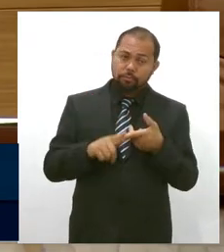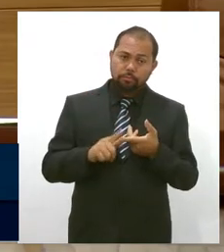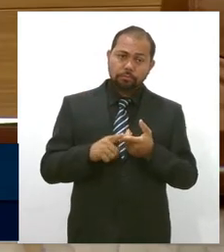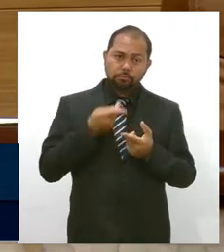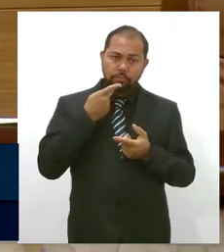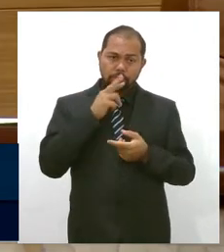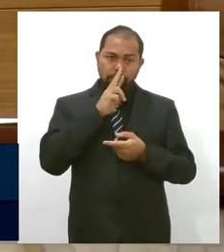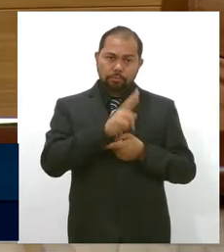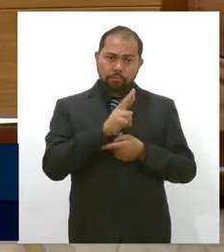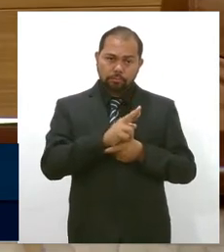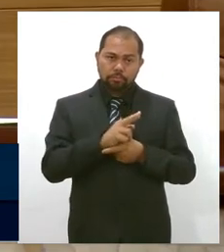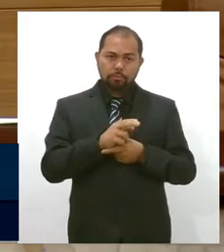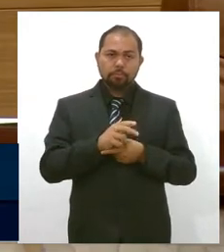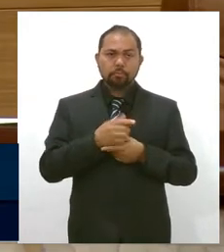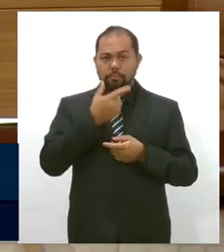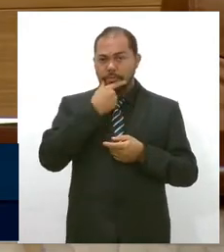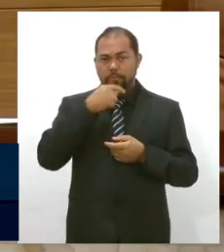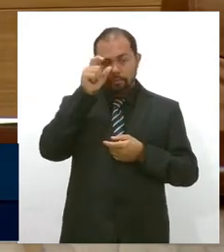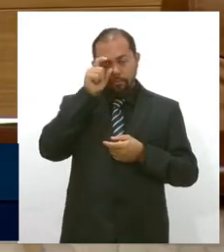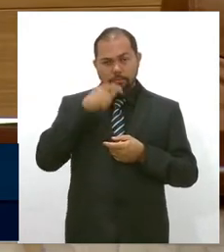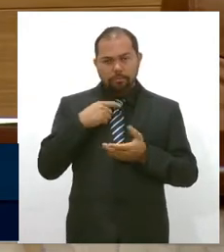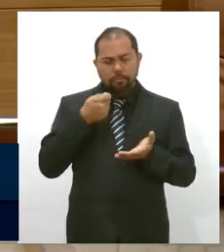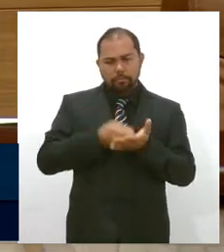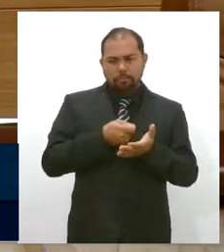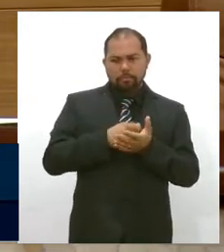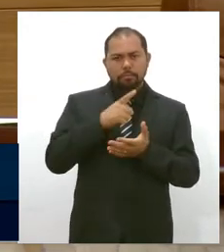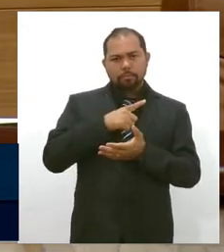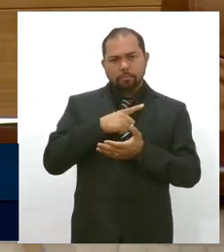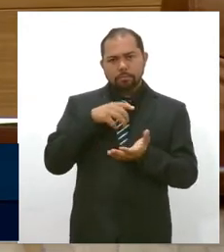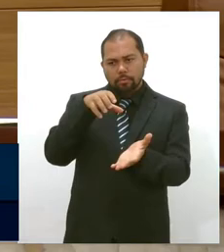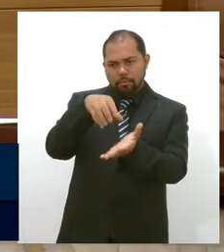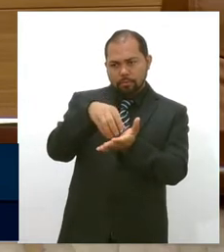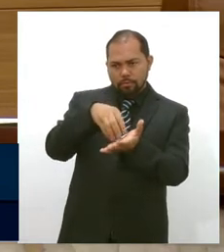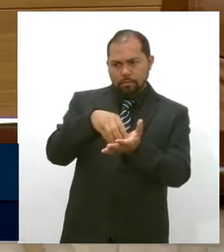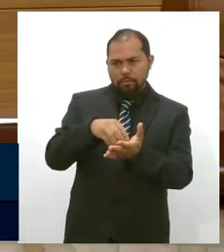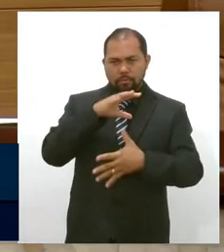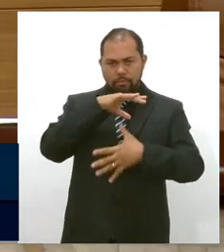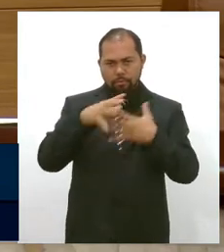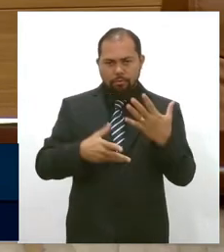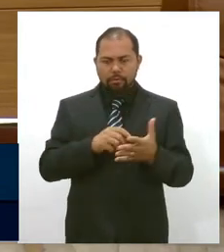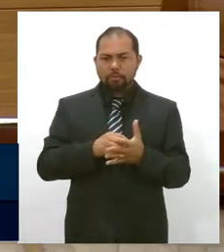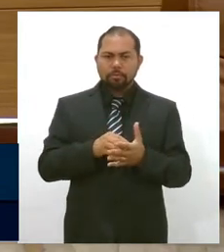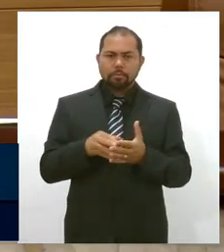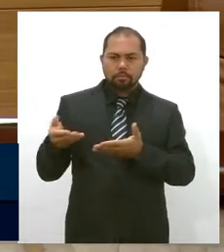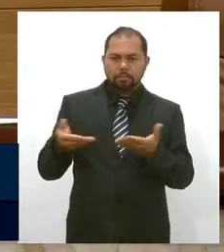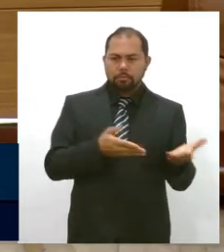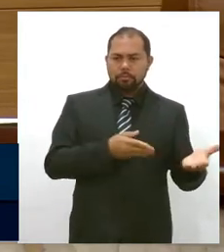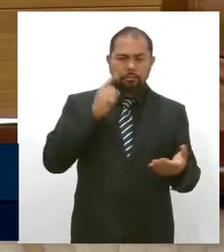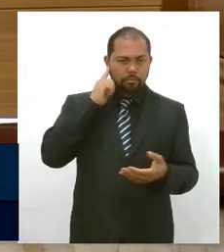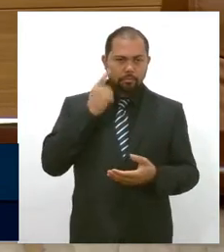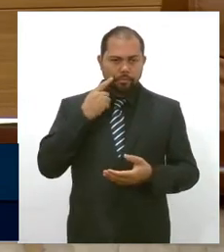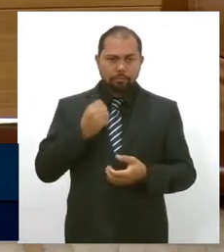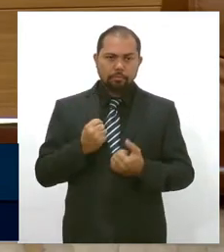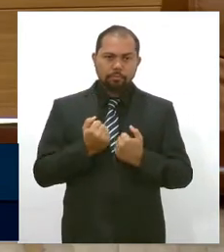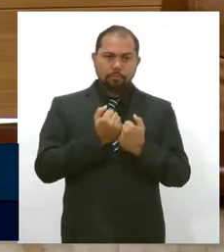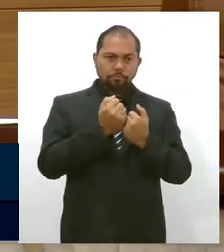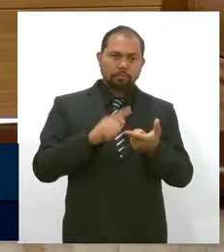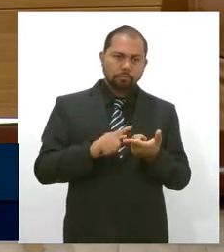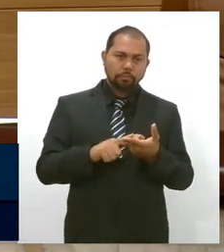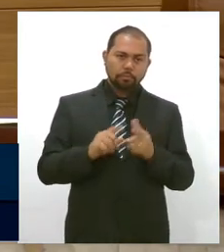Passos, afirmou que existe uma central de Libras para atender os surdos como uma forma de assistência para a comunidade surda e citou